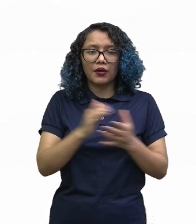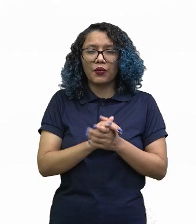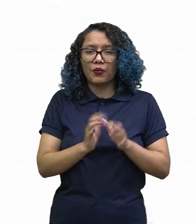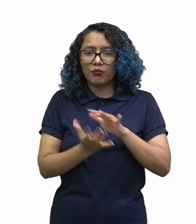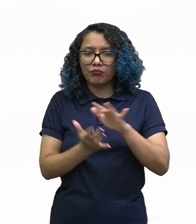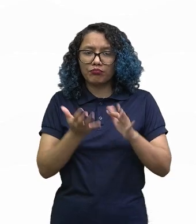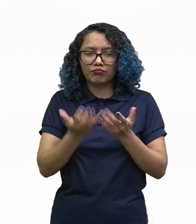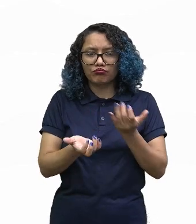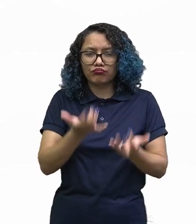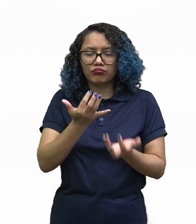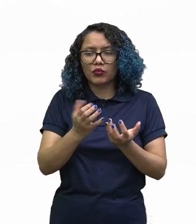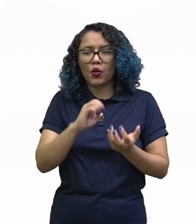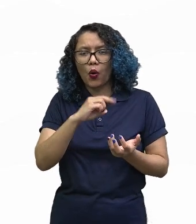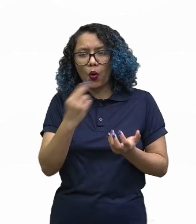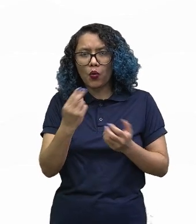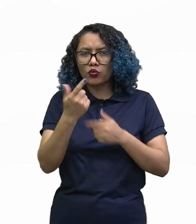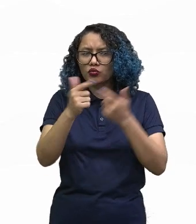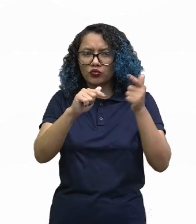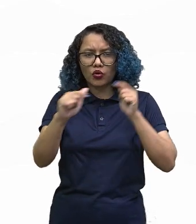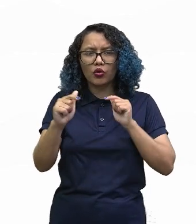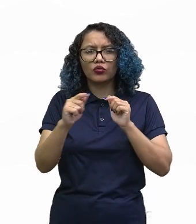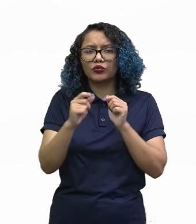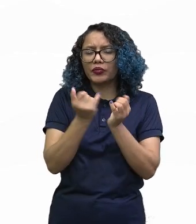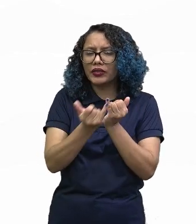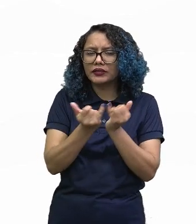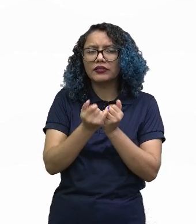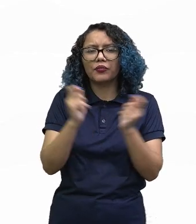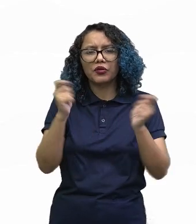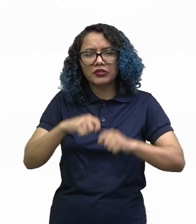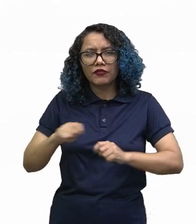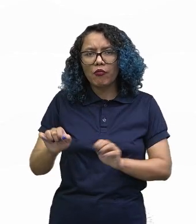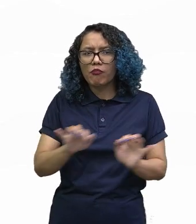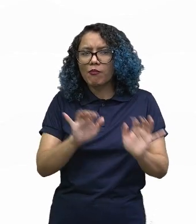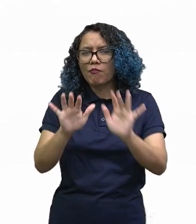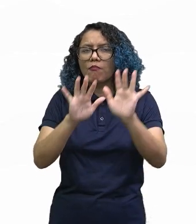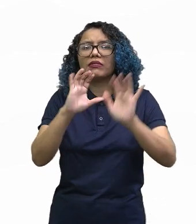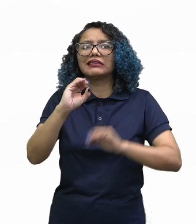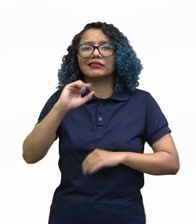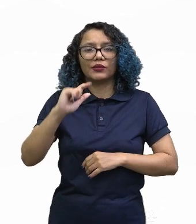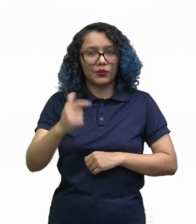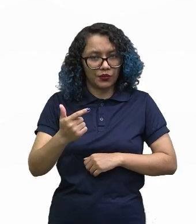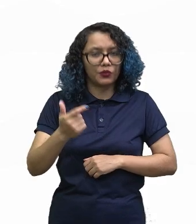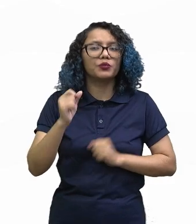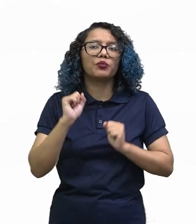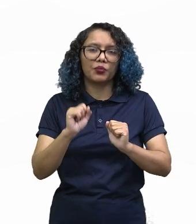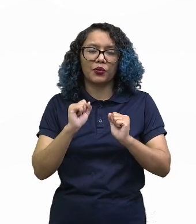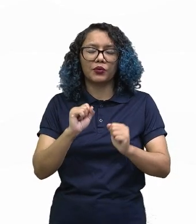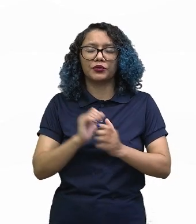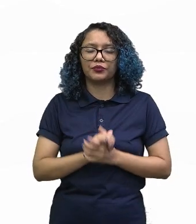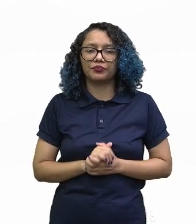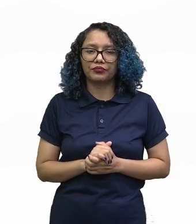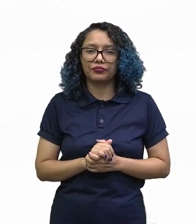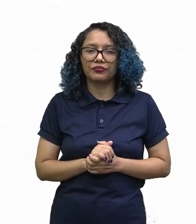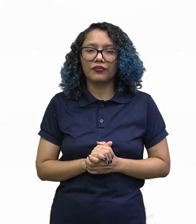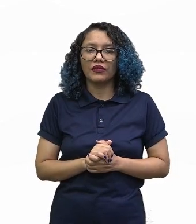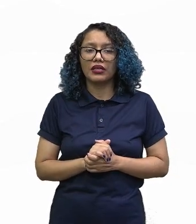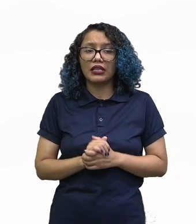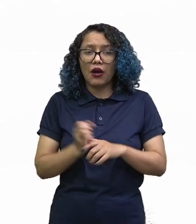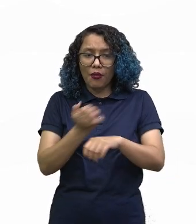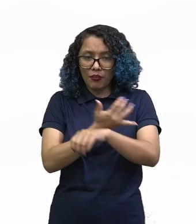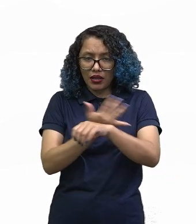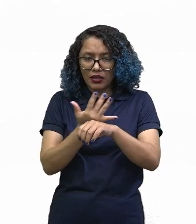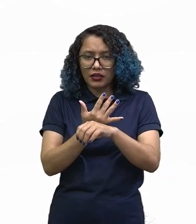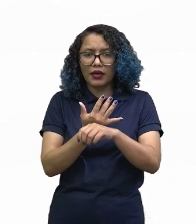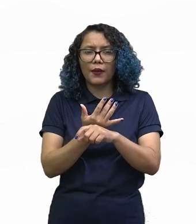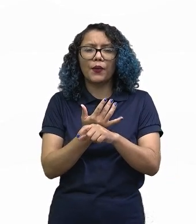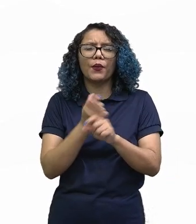seus derivados liberam o CO2 na atmosfera. As plantas, através da